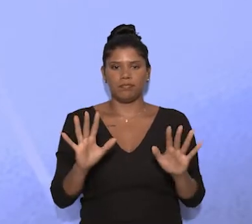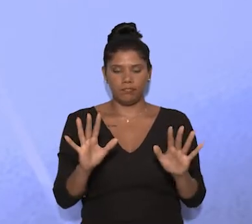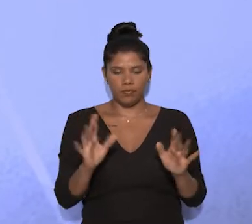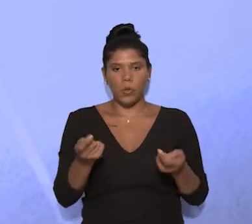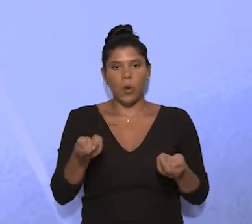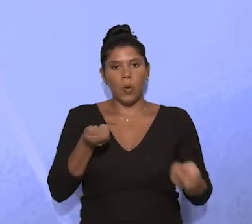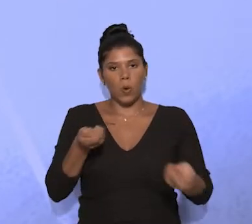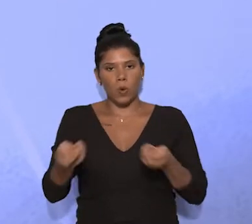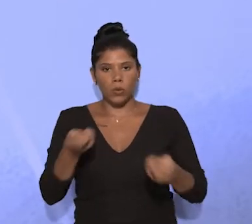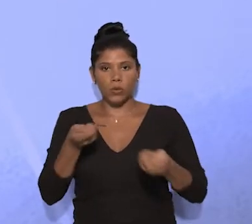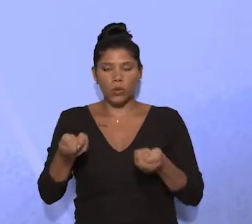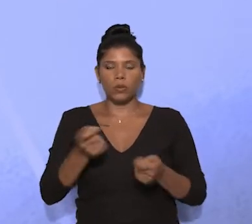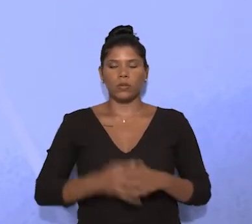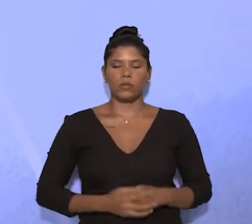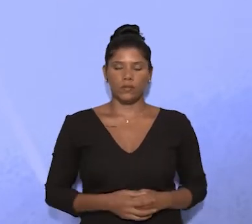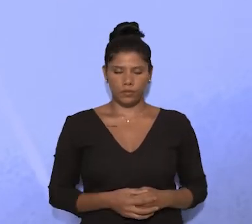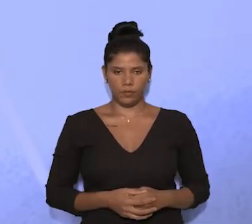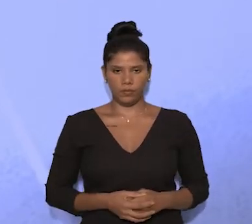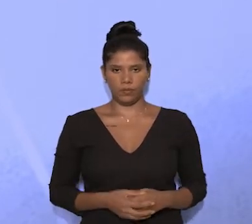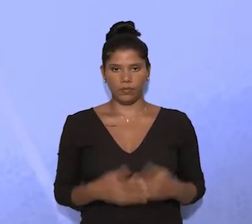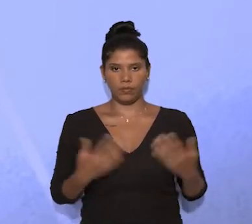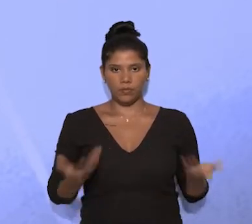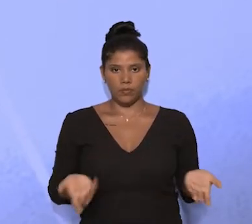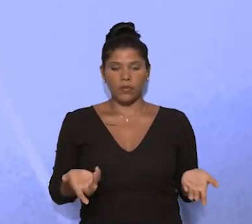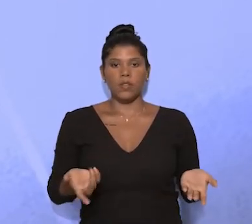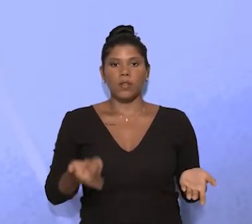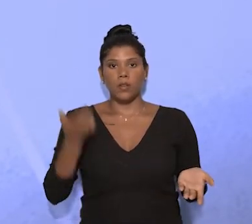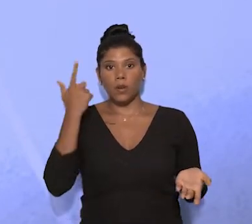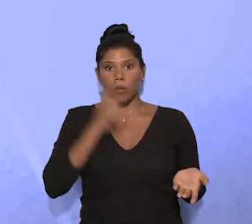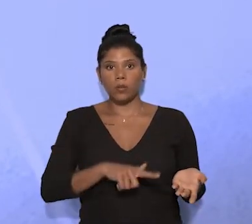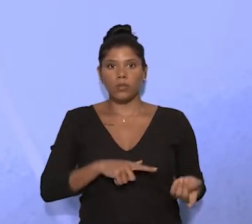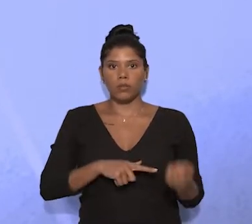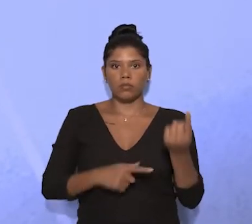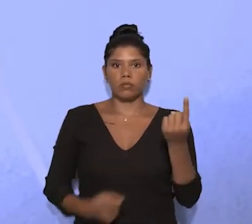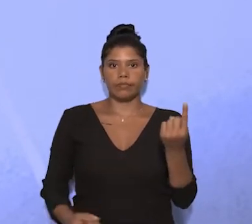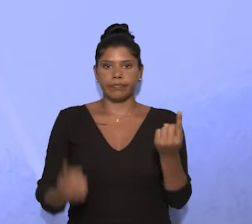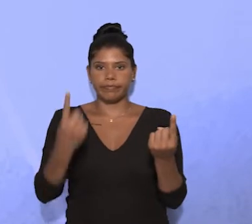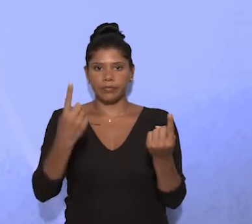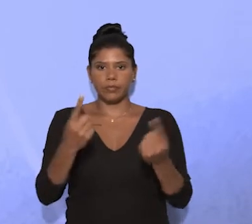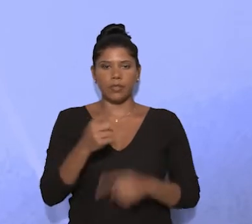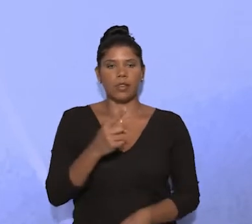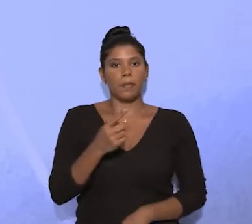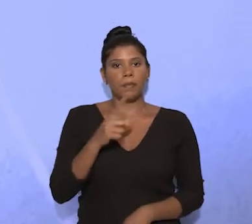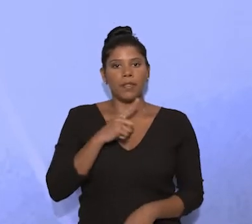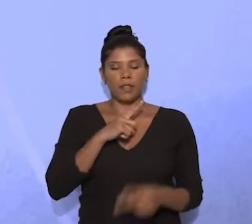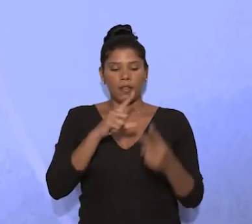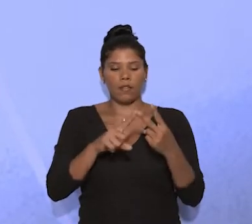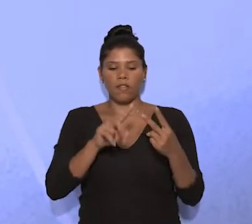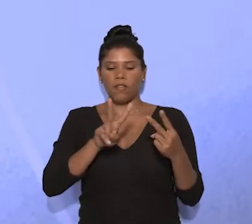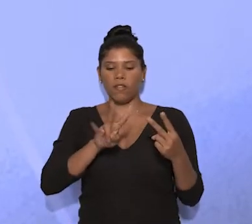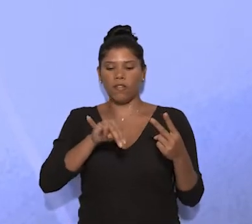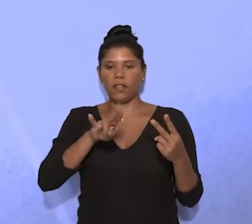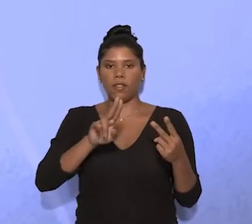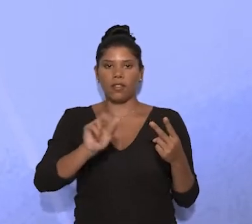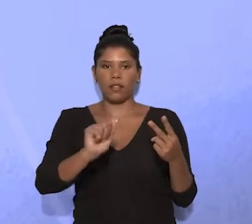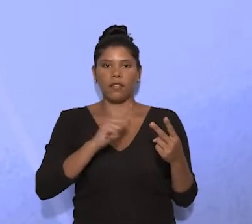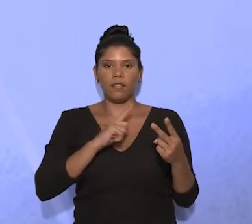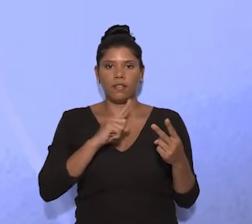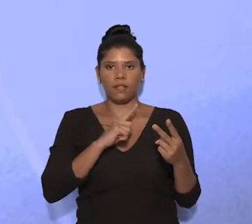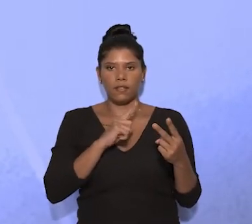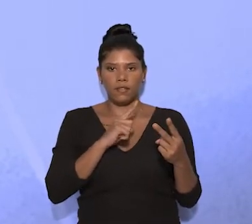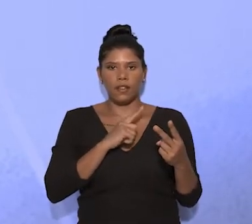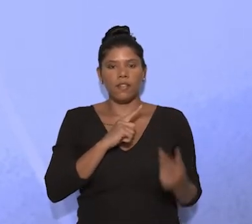do Ceará pelo resultado adverso. Então, empatar logo foi fundamental. E o gol do Vina sacramentou a boa atuação